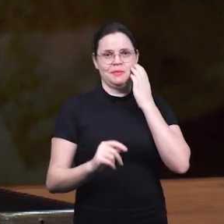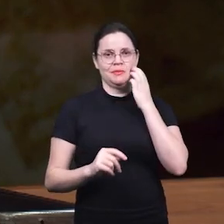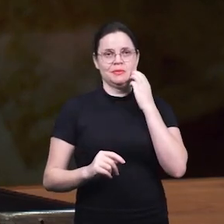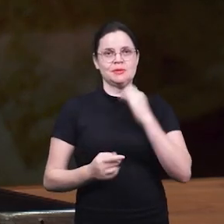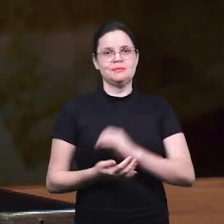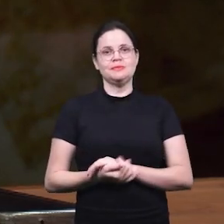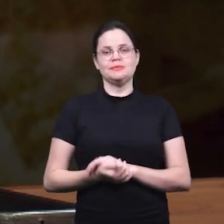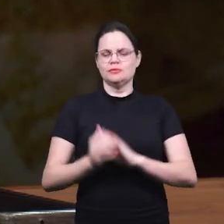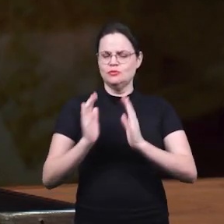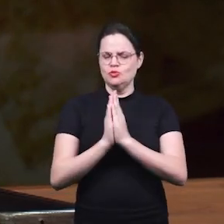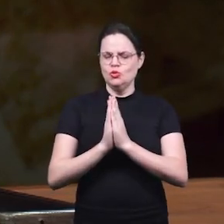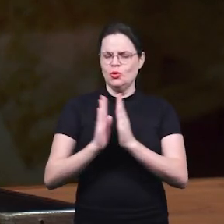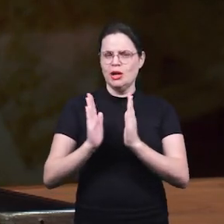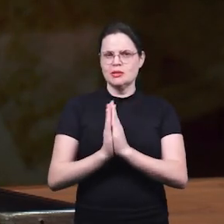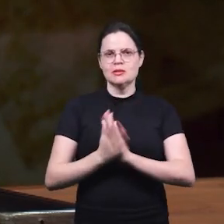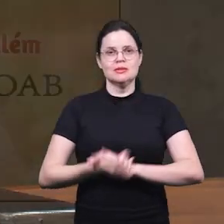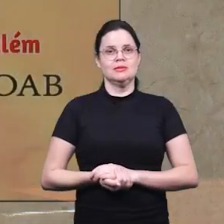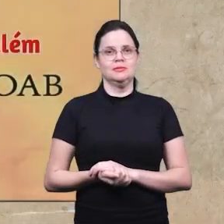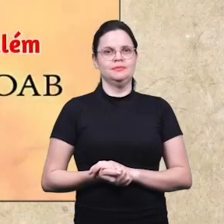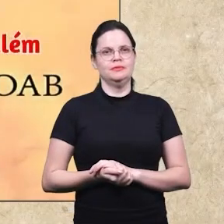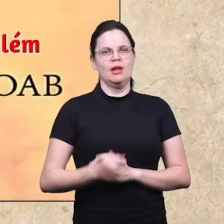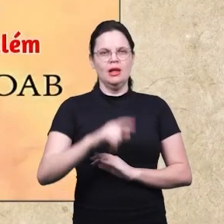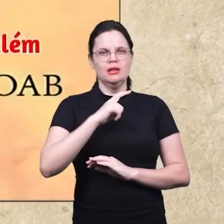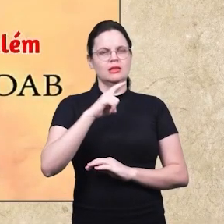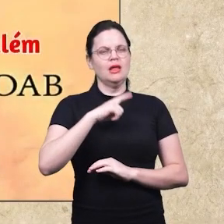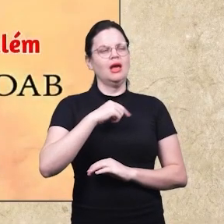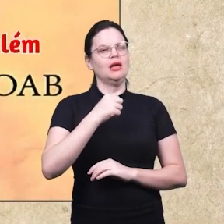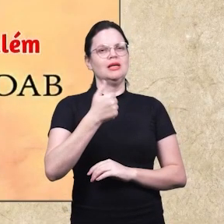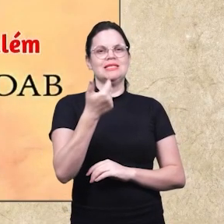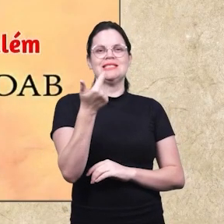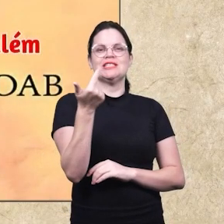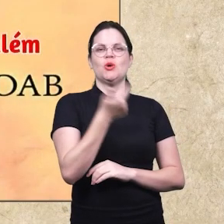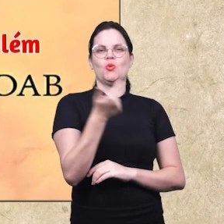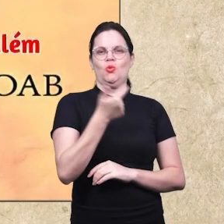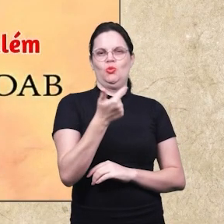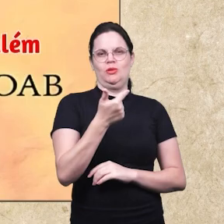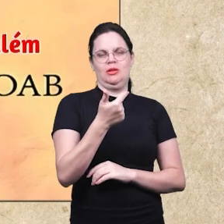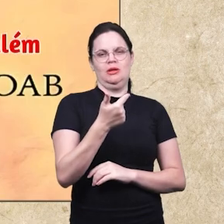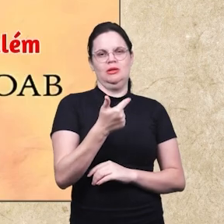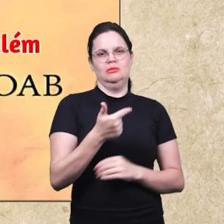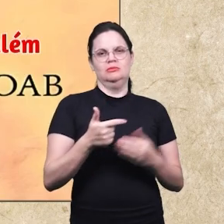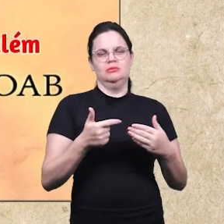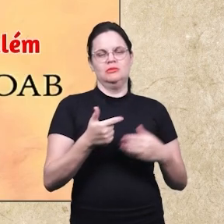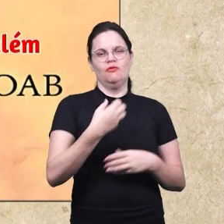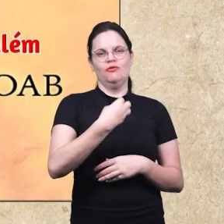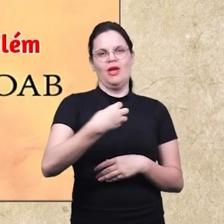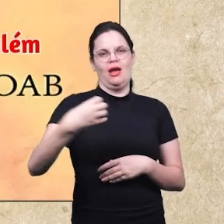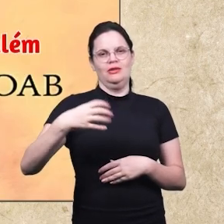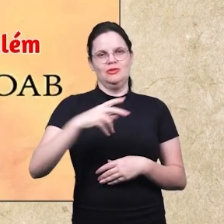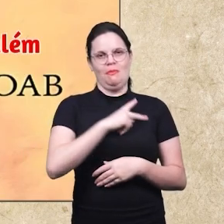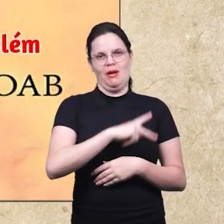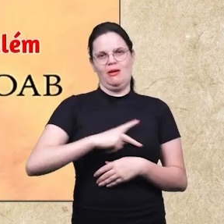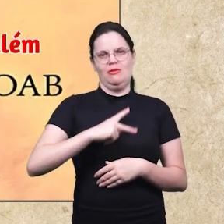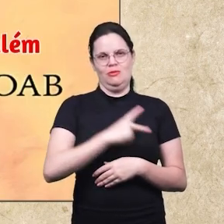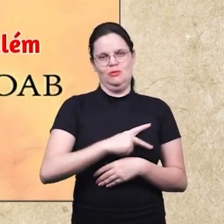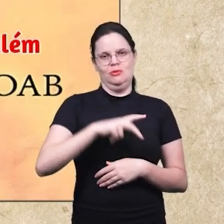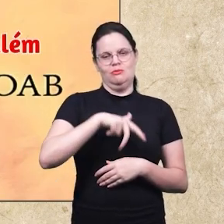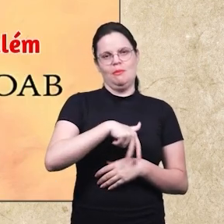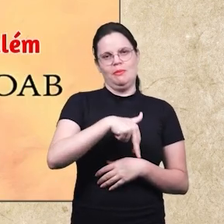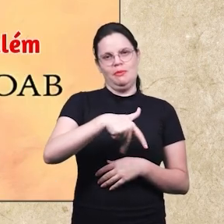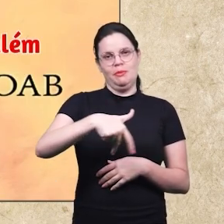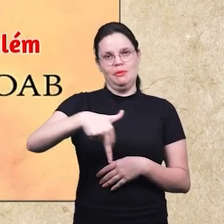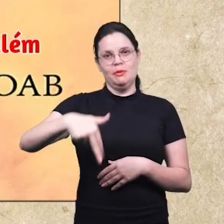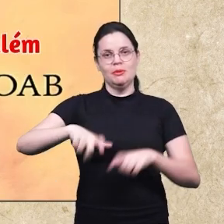primeira viagem de Paulo, melhor, da segunda viagem de Paulo, mas a primeira vez que cruzaram para a parte